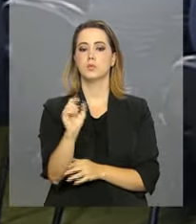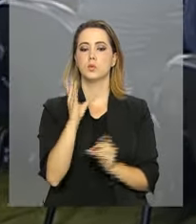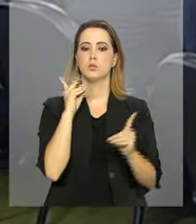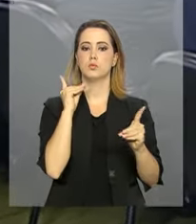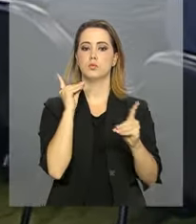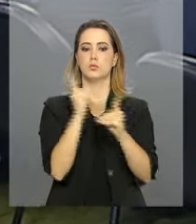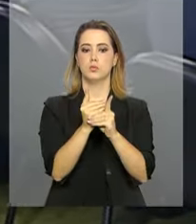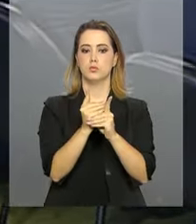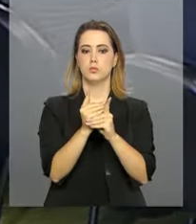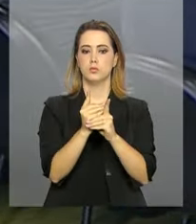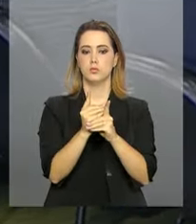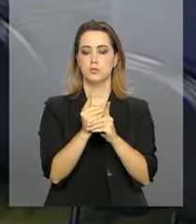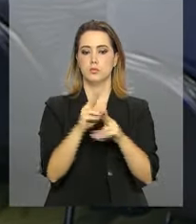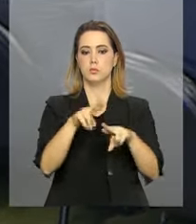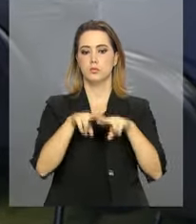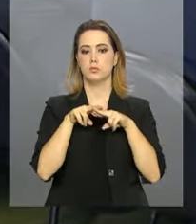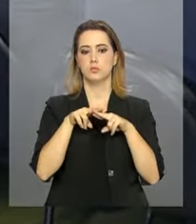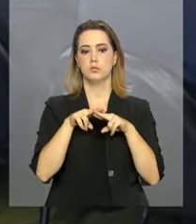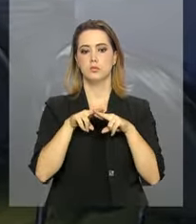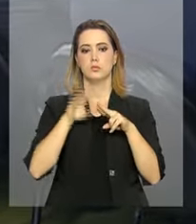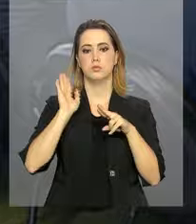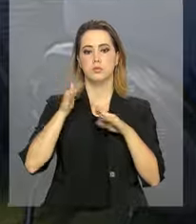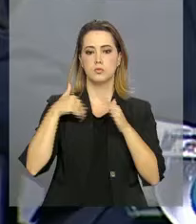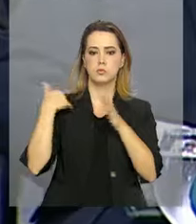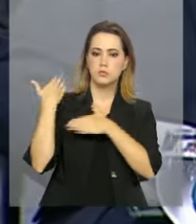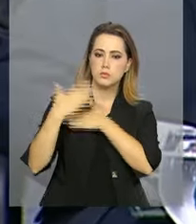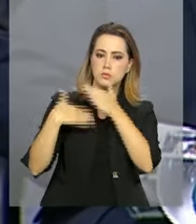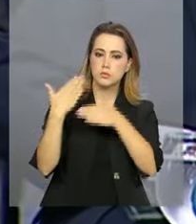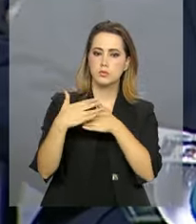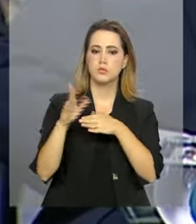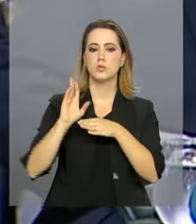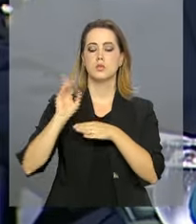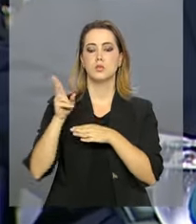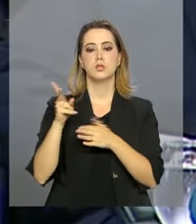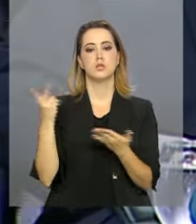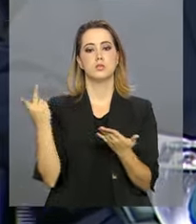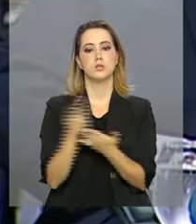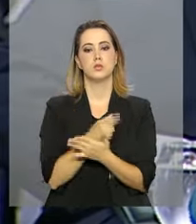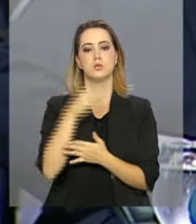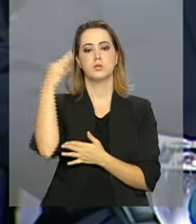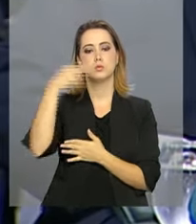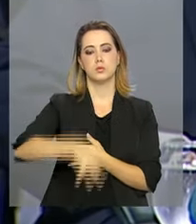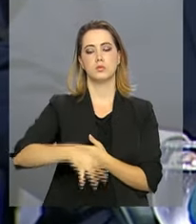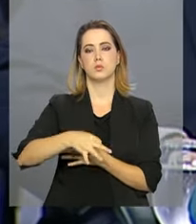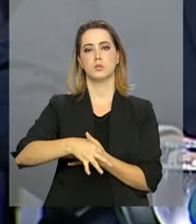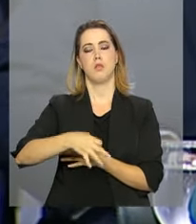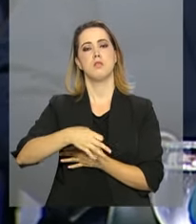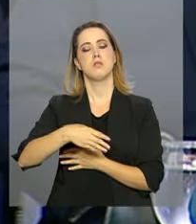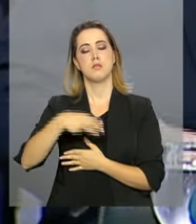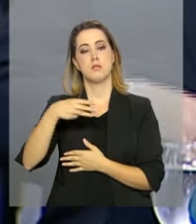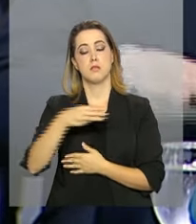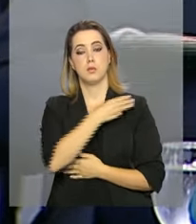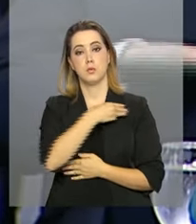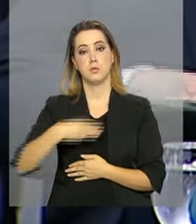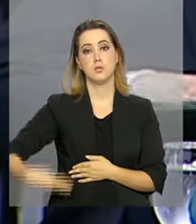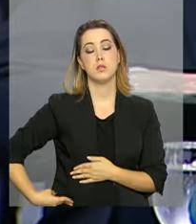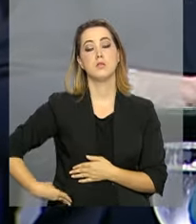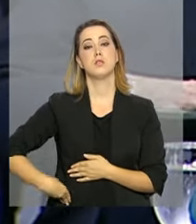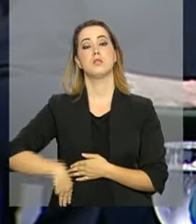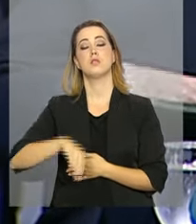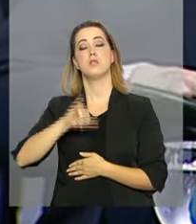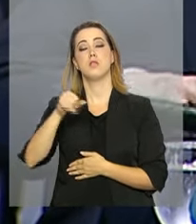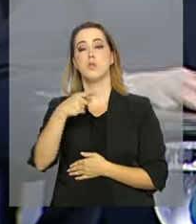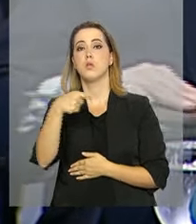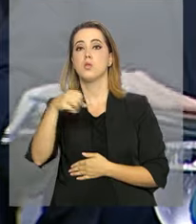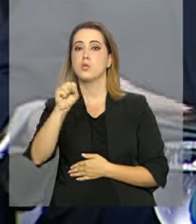encontro por isso desde logo já o fez certa e seguramente o ministro José Serra mas quero também